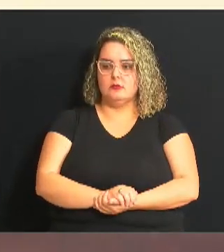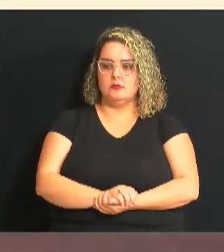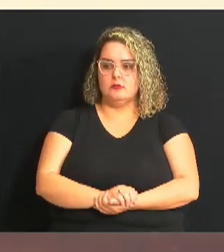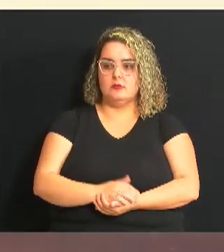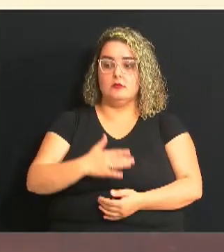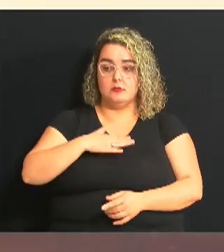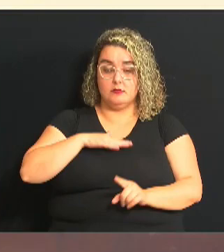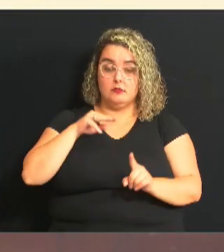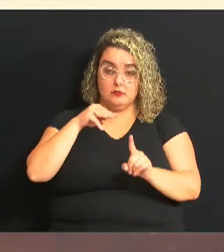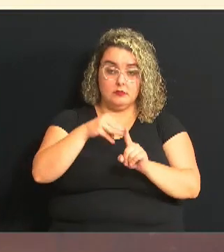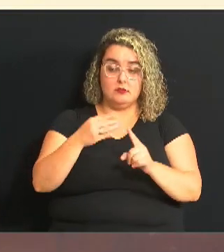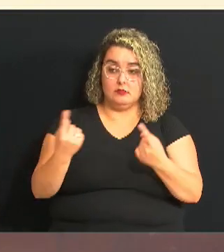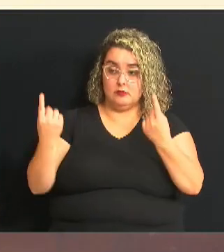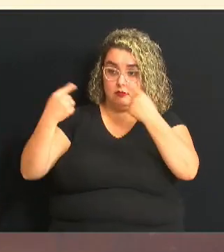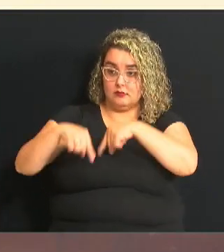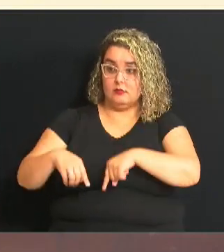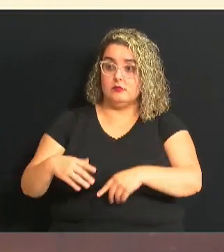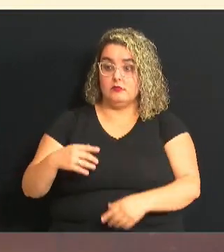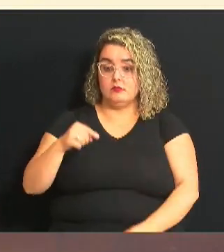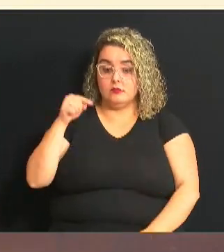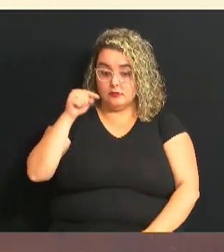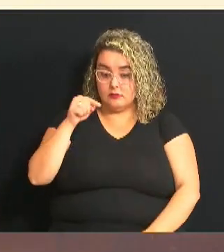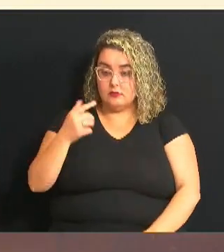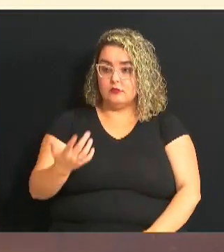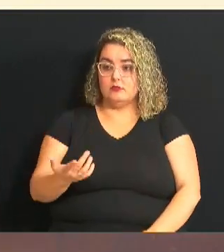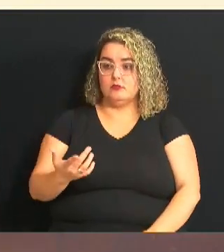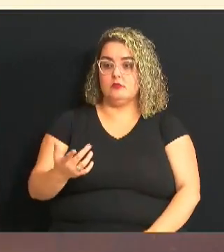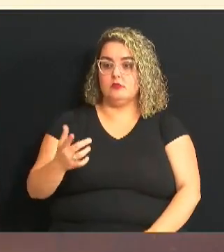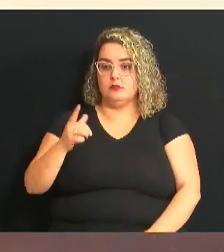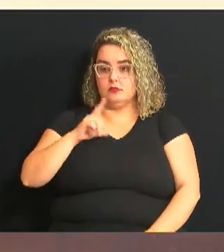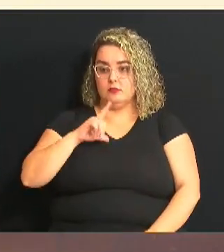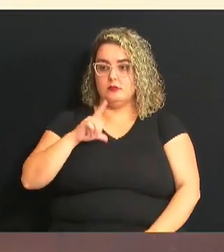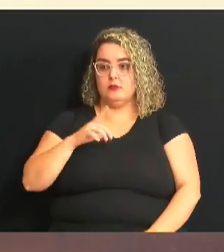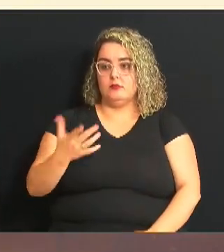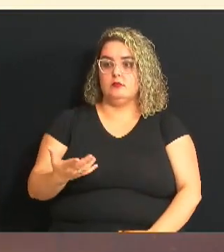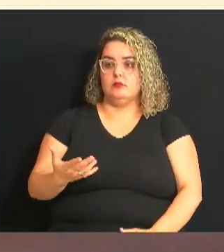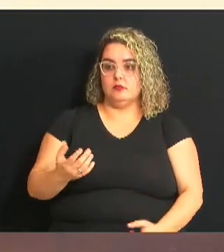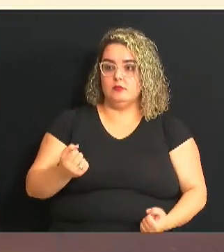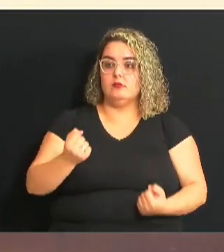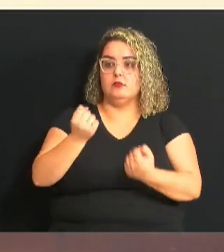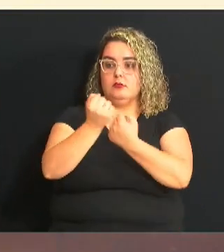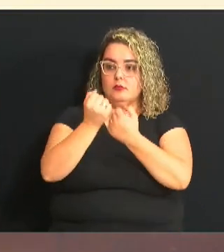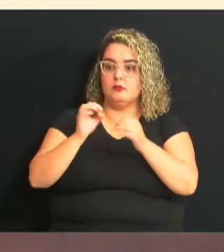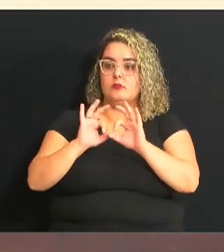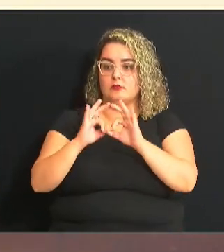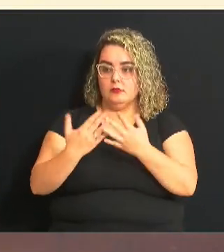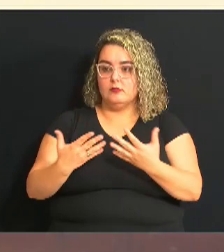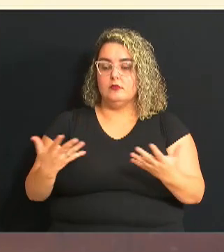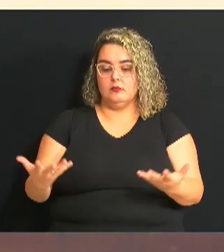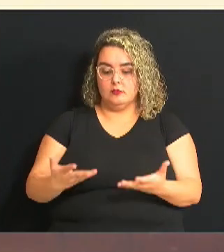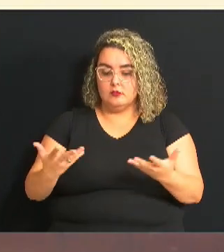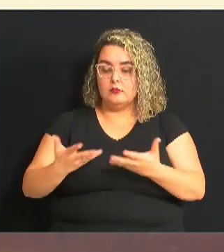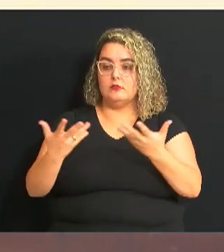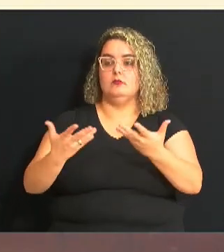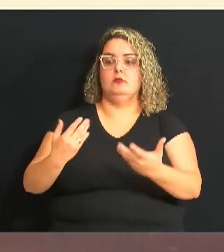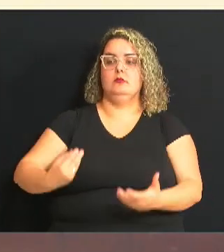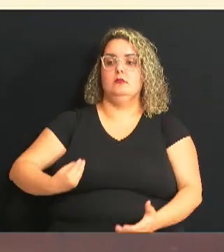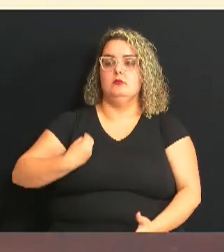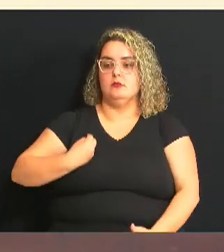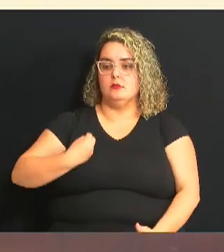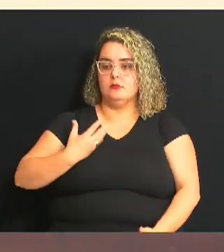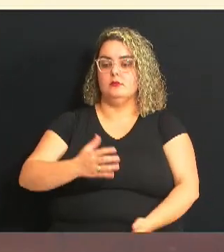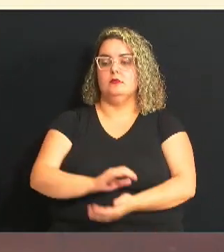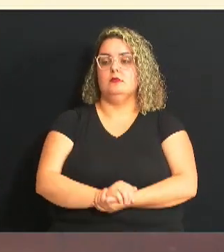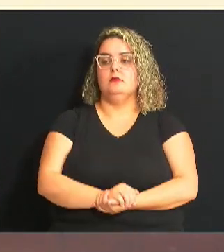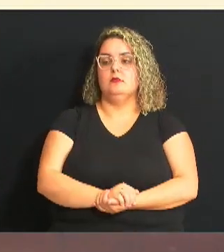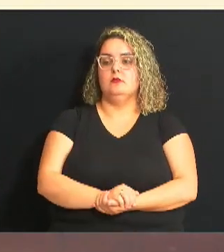e o meu desafio, né, eu tinha o esteio da família também, eu tinha que acelerar a minha vida para terminar o